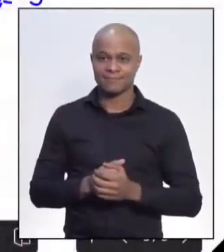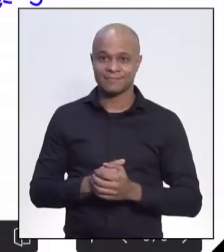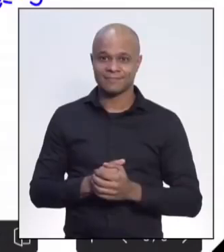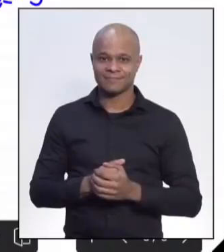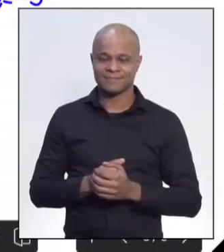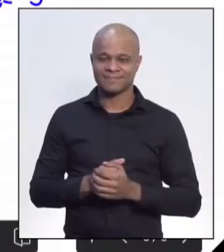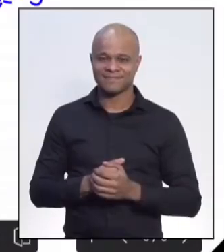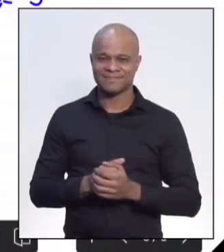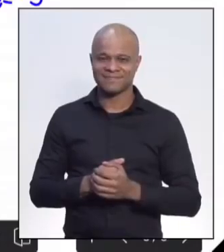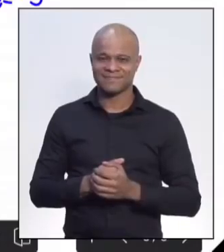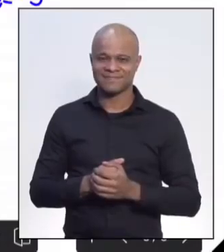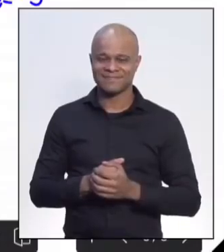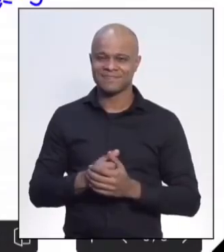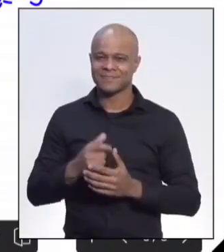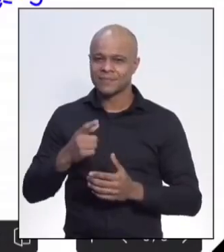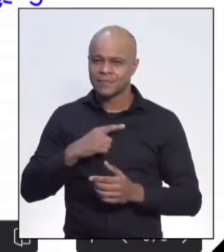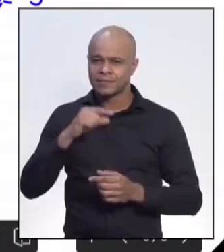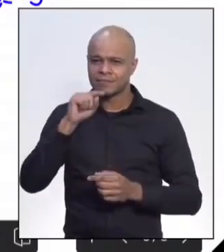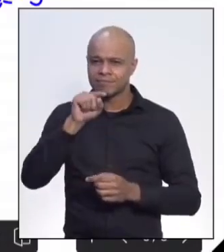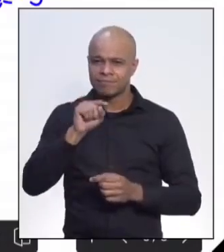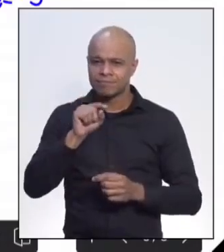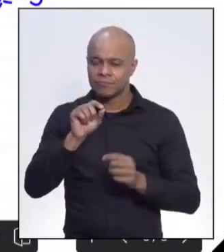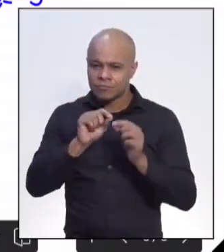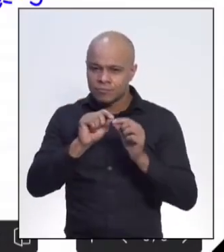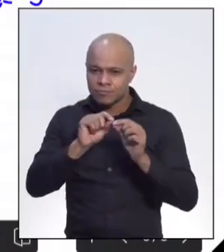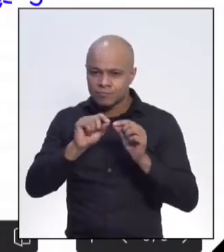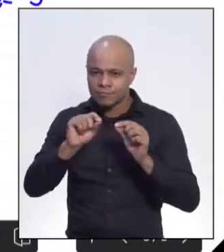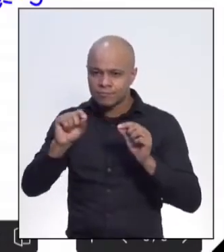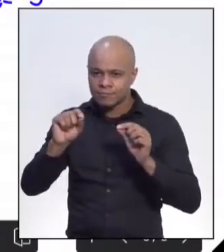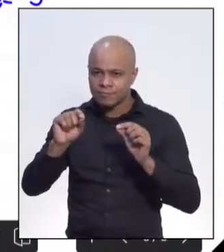eu tenho que passar por esses pontos. Quais?